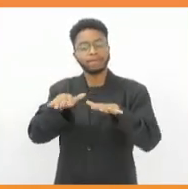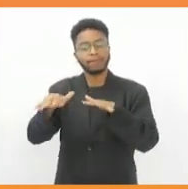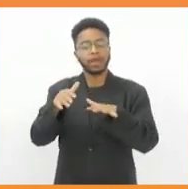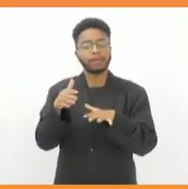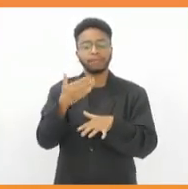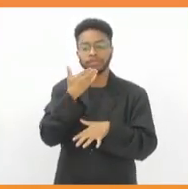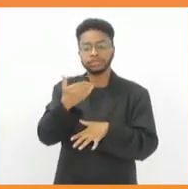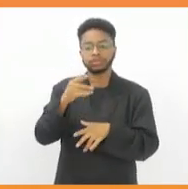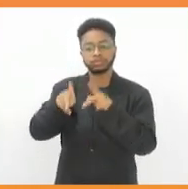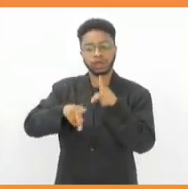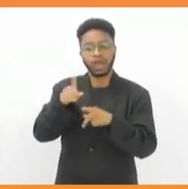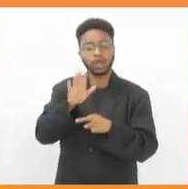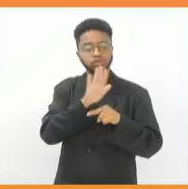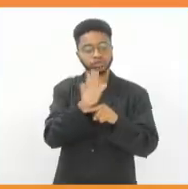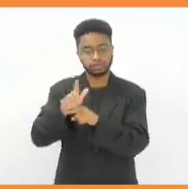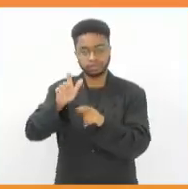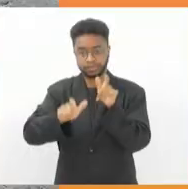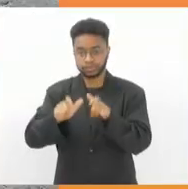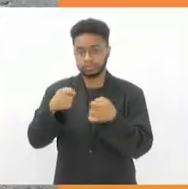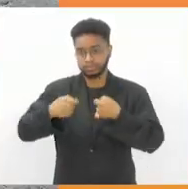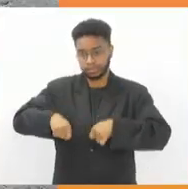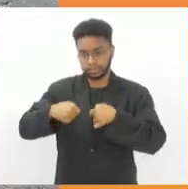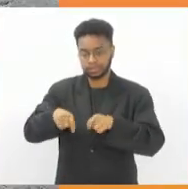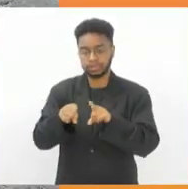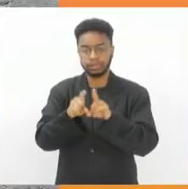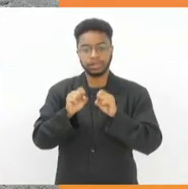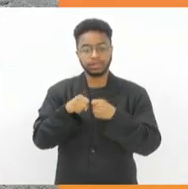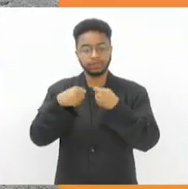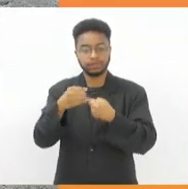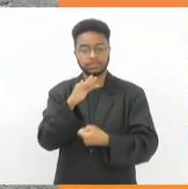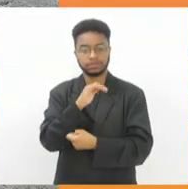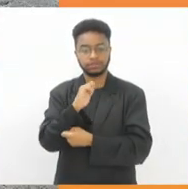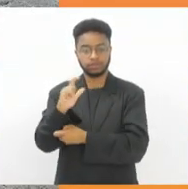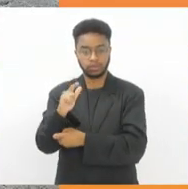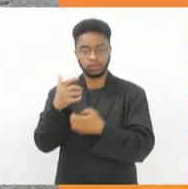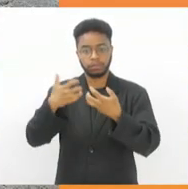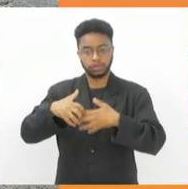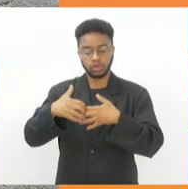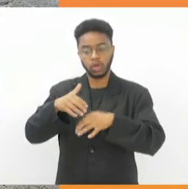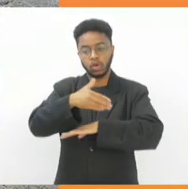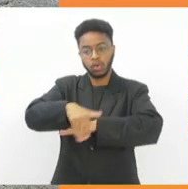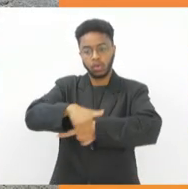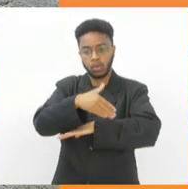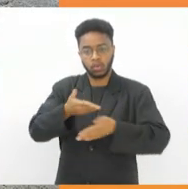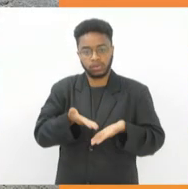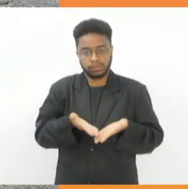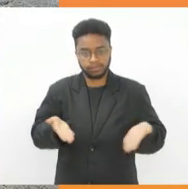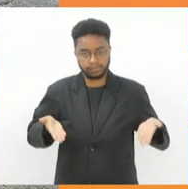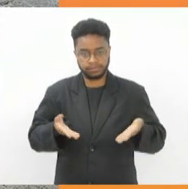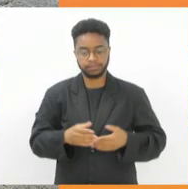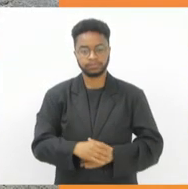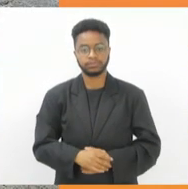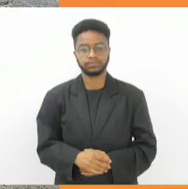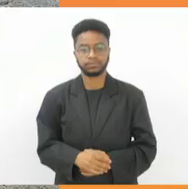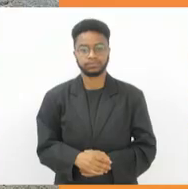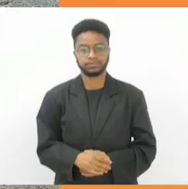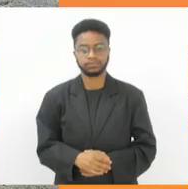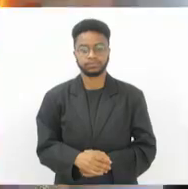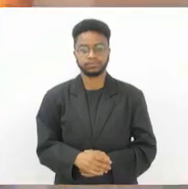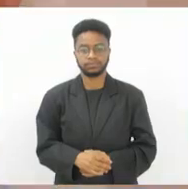população para auxiliar quem mais precisa. A Defesa Civil de Petrópolis fica na Rua Buarque de Macedo, 128, no